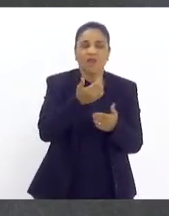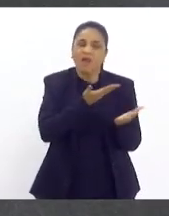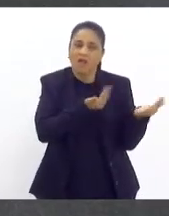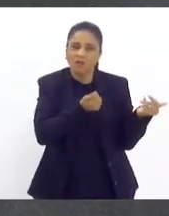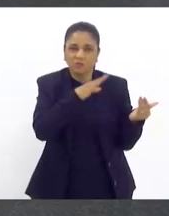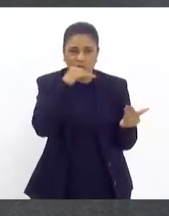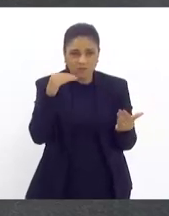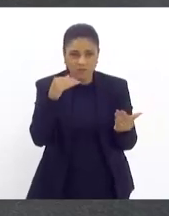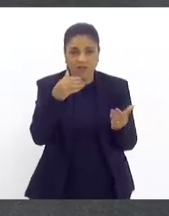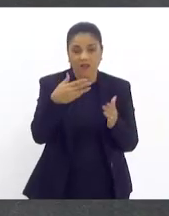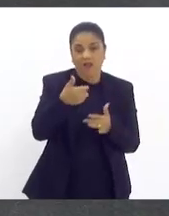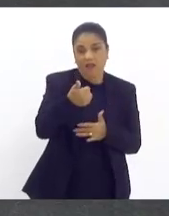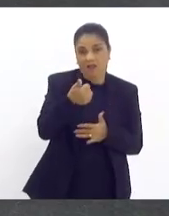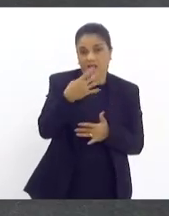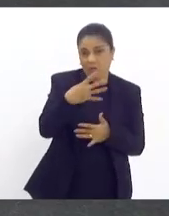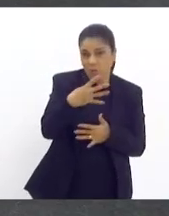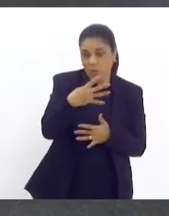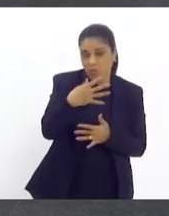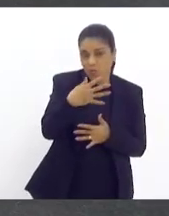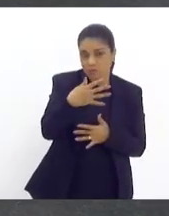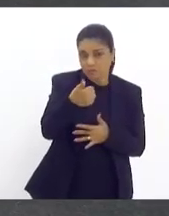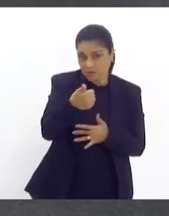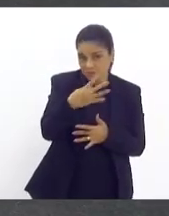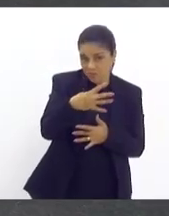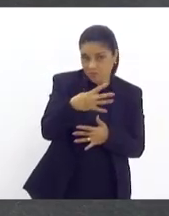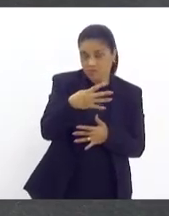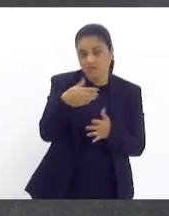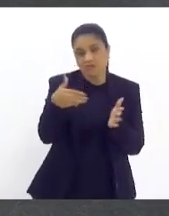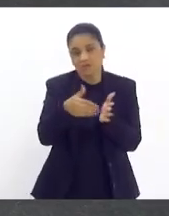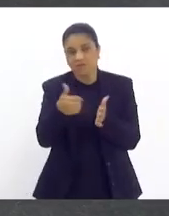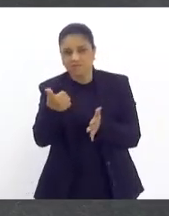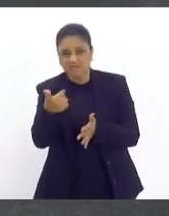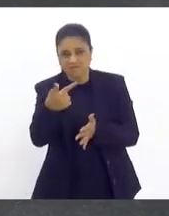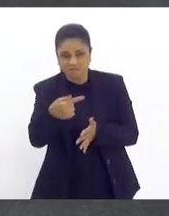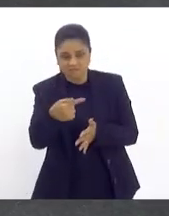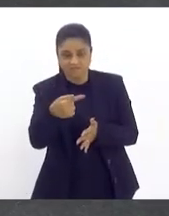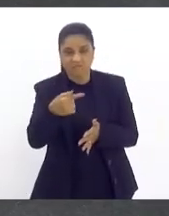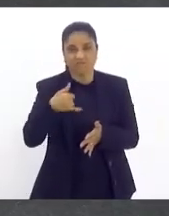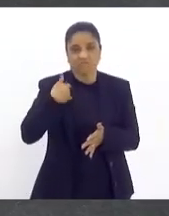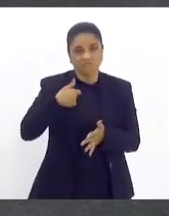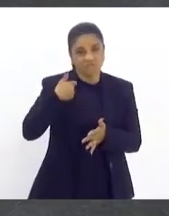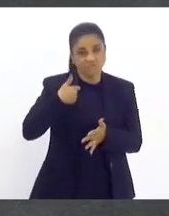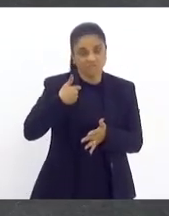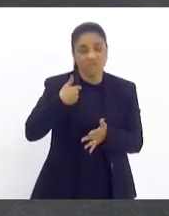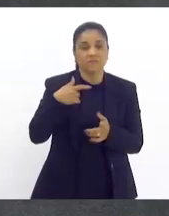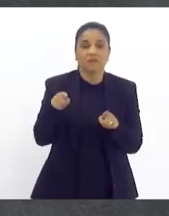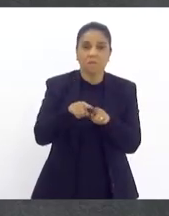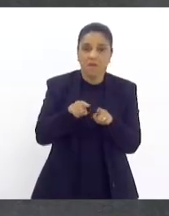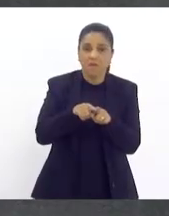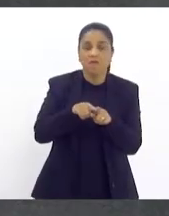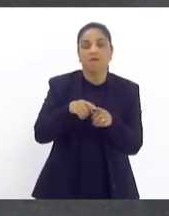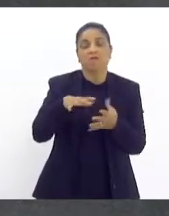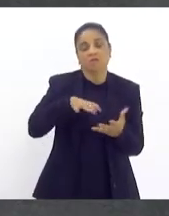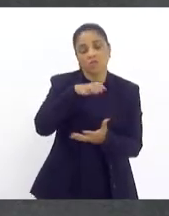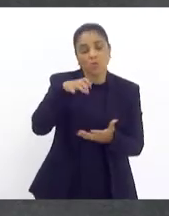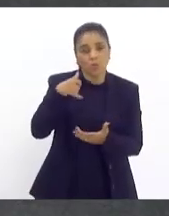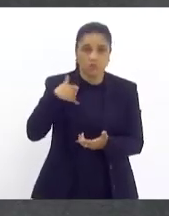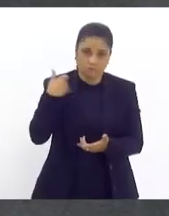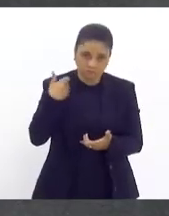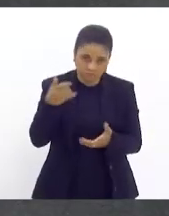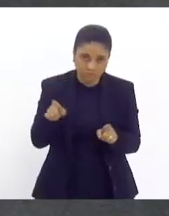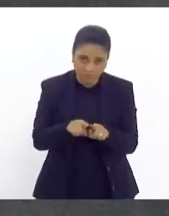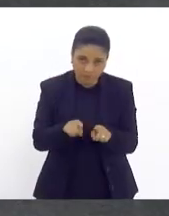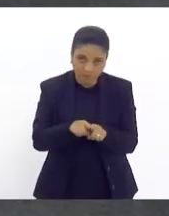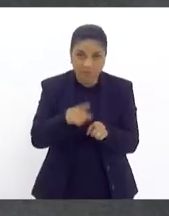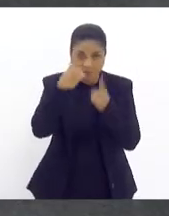17 anos e cinco pessoas idosas com mais de 60 anos então a gente vê a importância desse